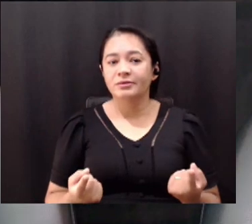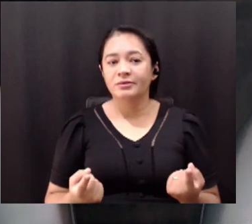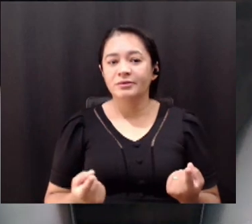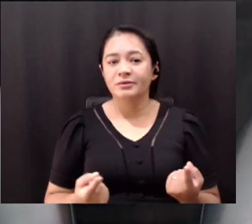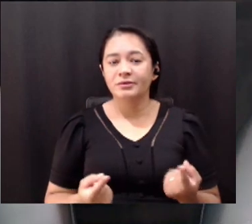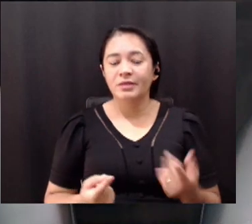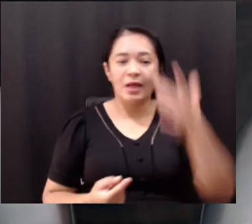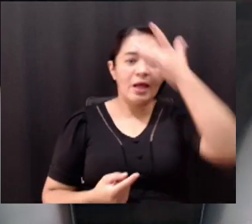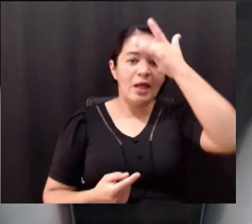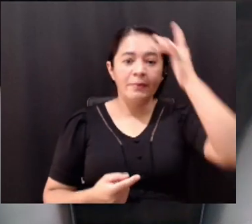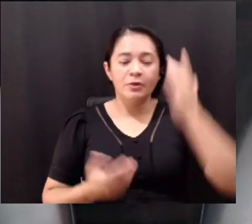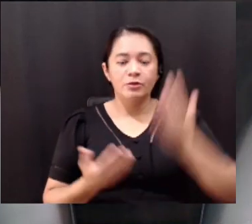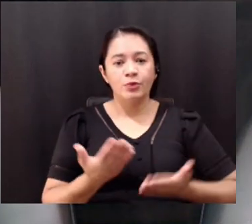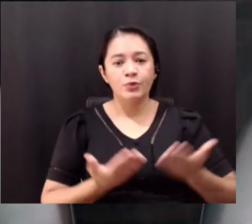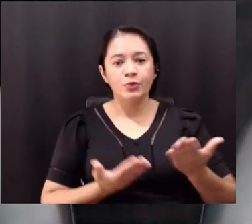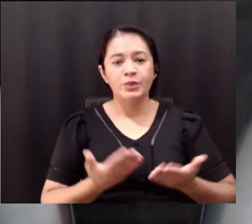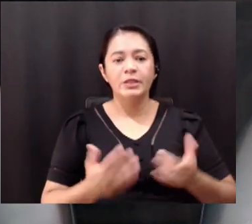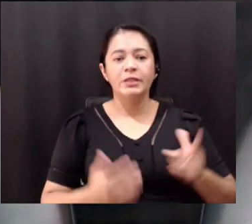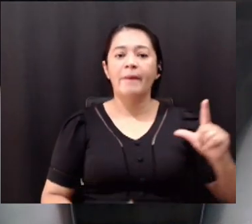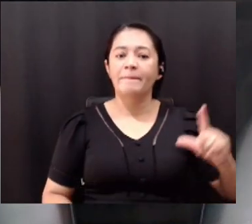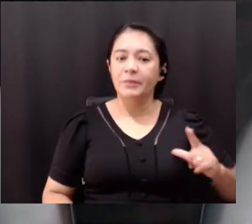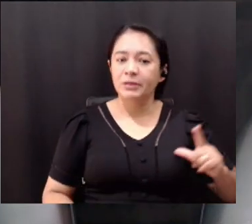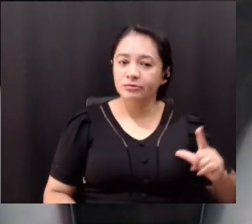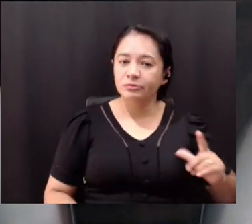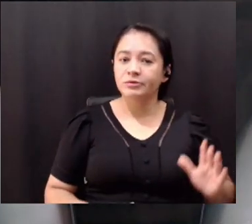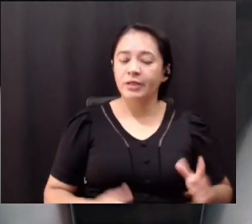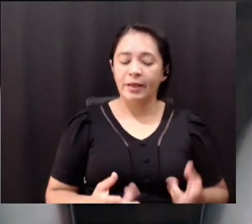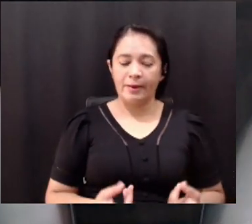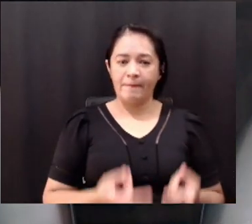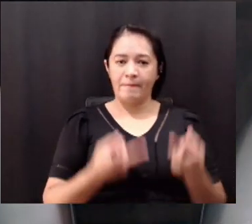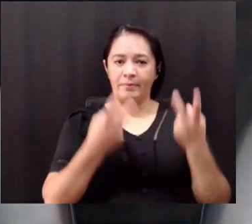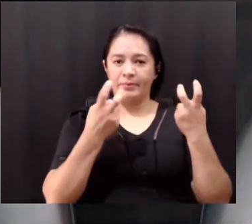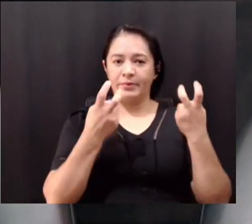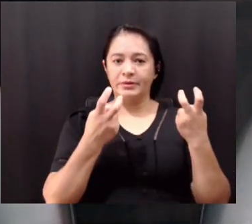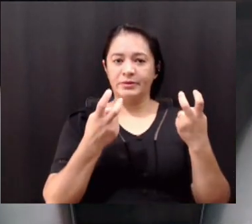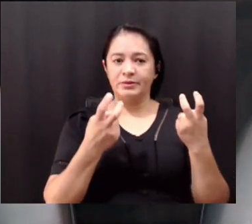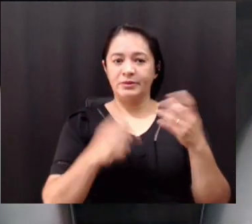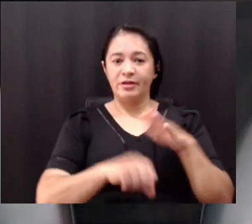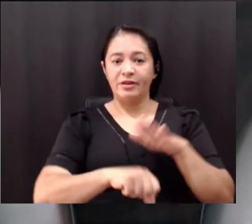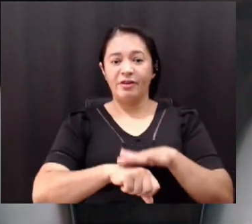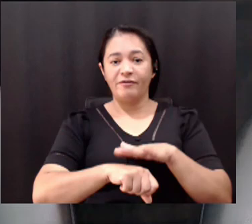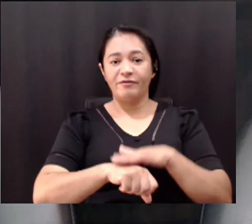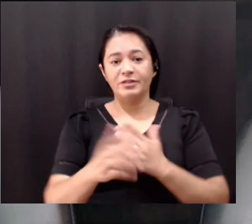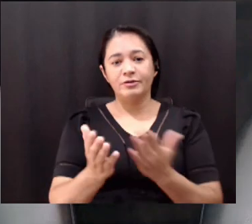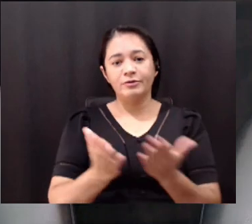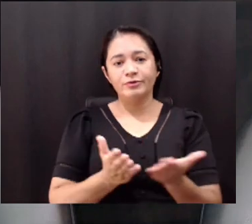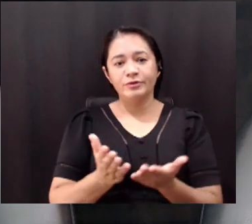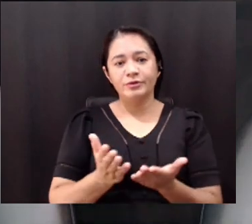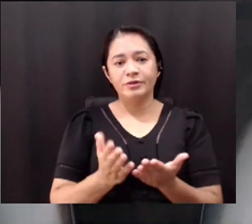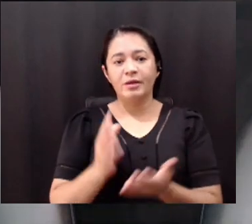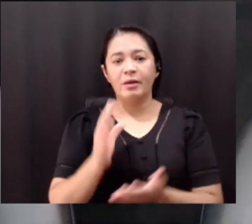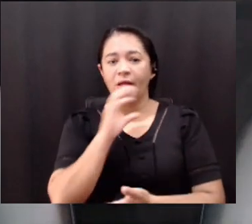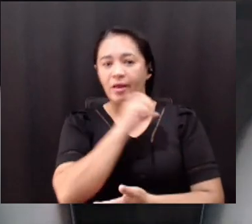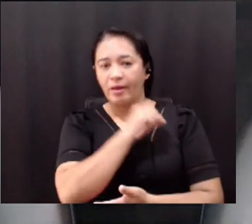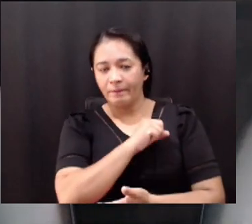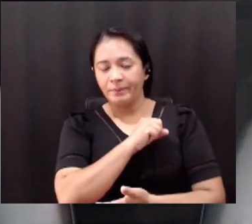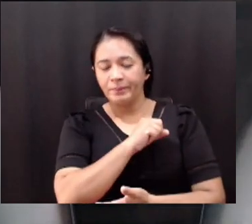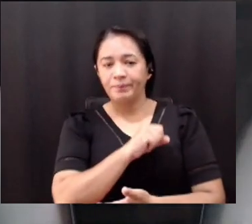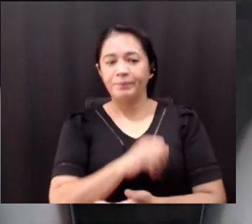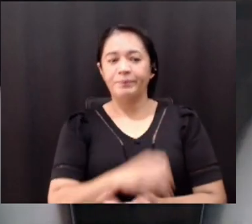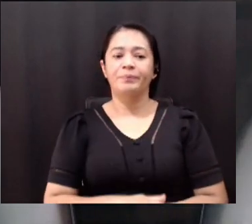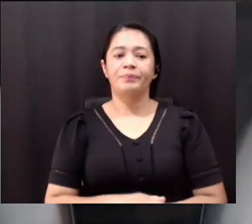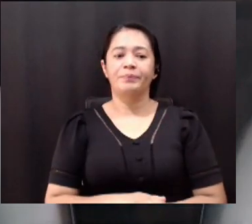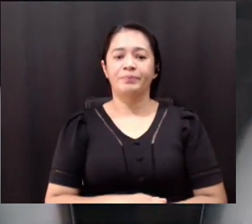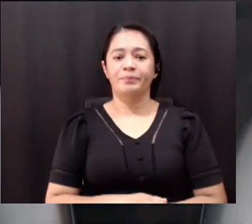ou consegue, às vezes, identificar e fazer um tratamento mais rápido. Uhum. Em alguns